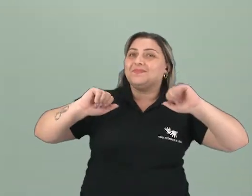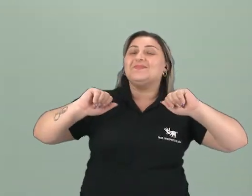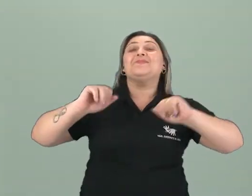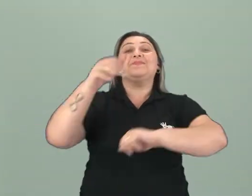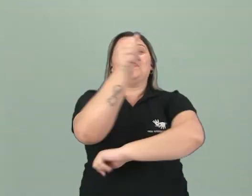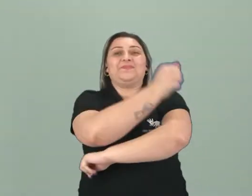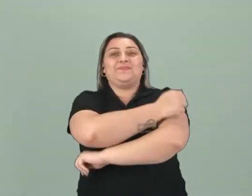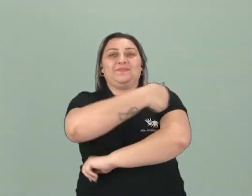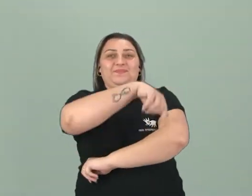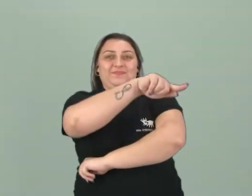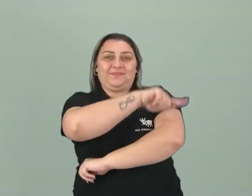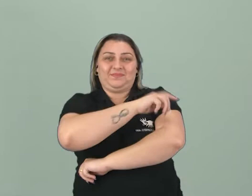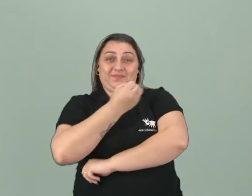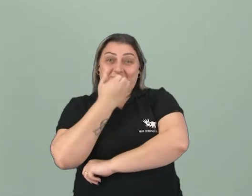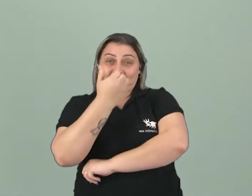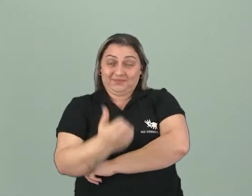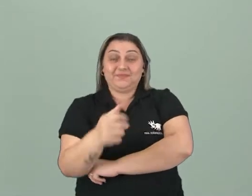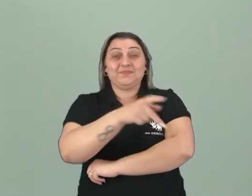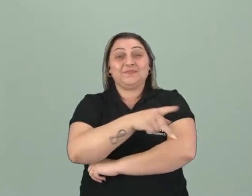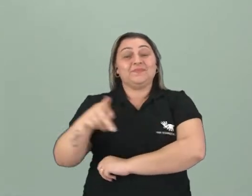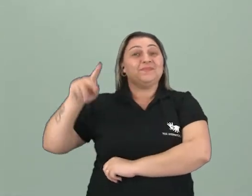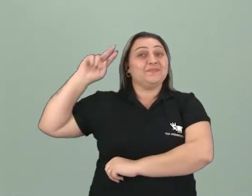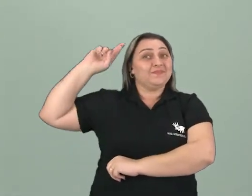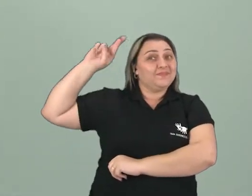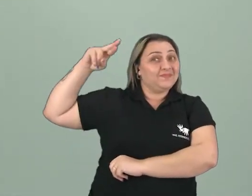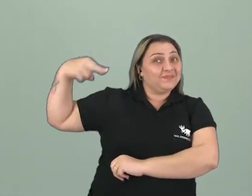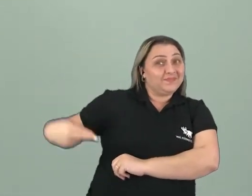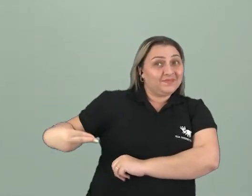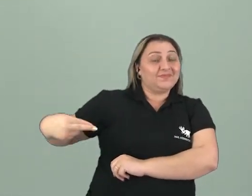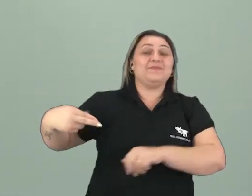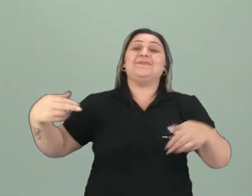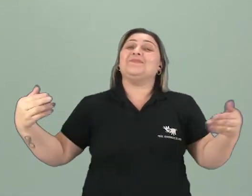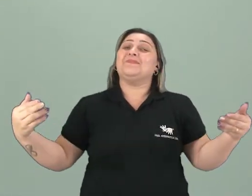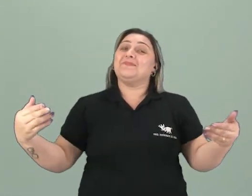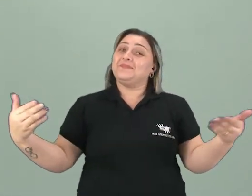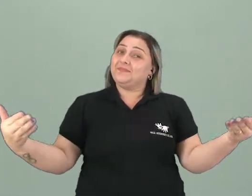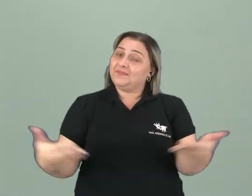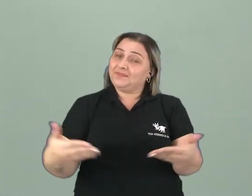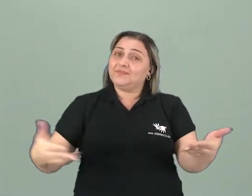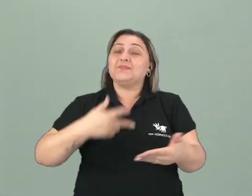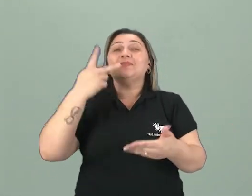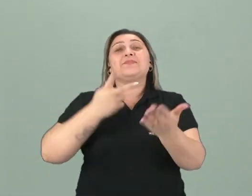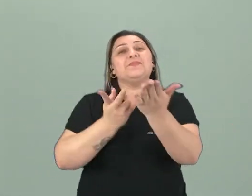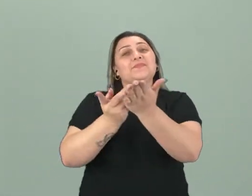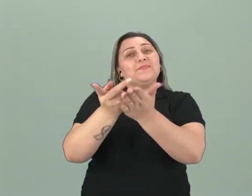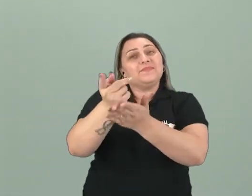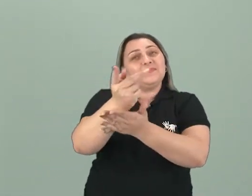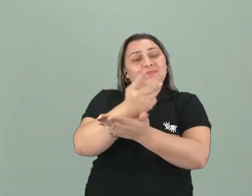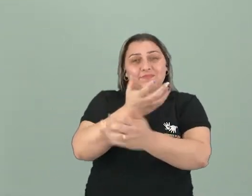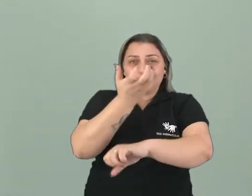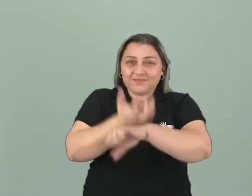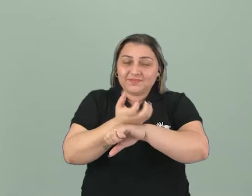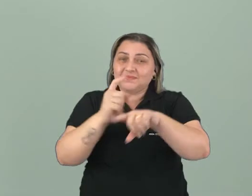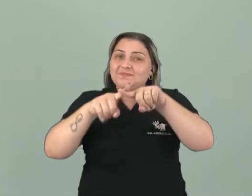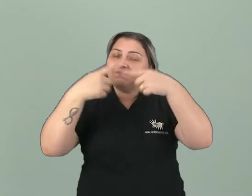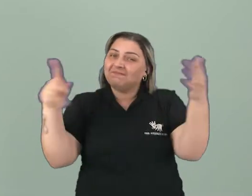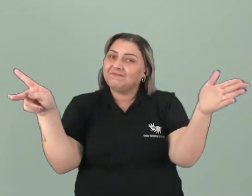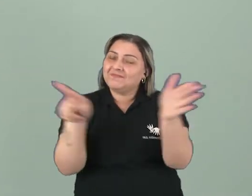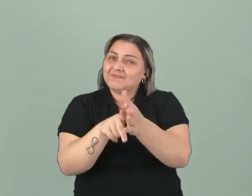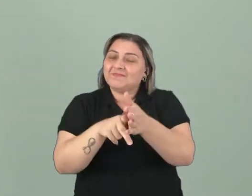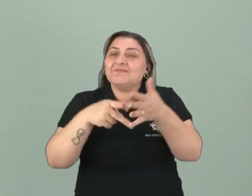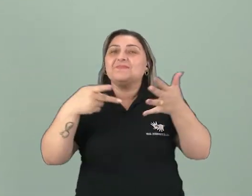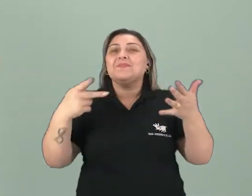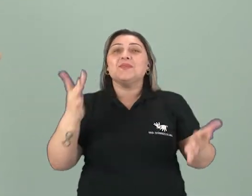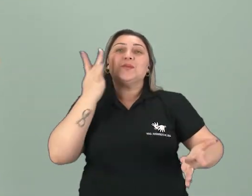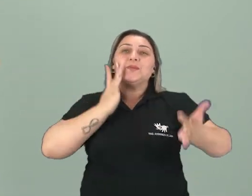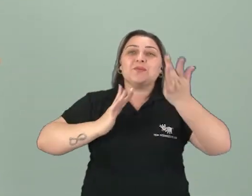alunos do 7º ano, tudo bem? Eu sou a professora Rosicler e nós estamos aqui para falar sobre arte, mais especificamente